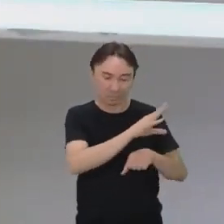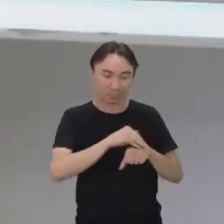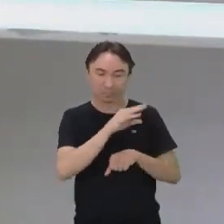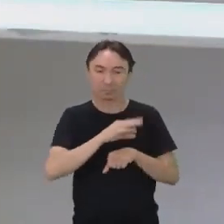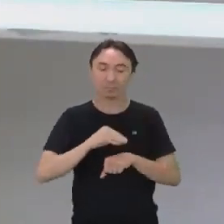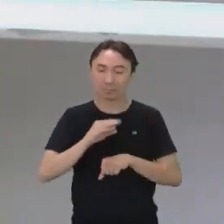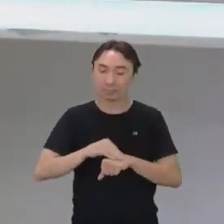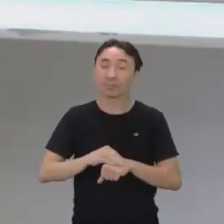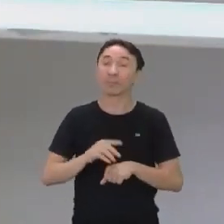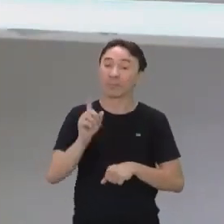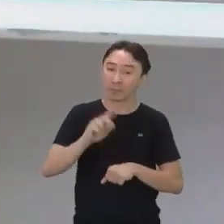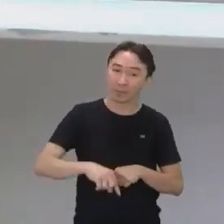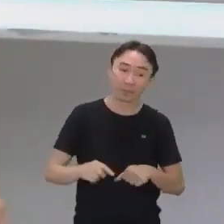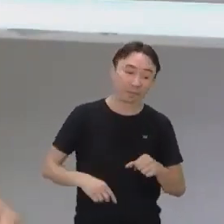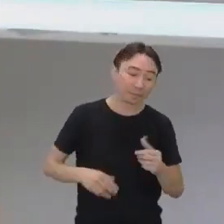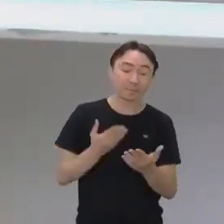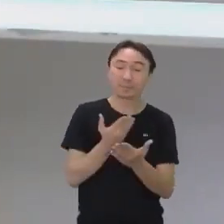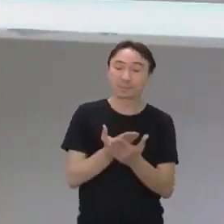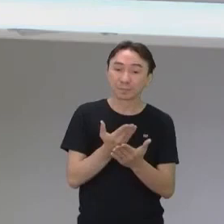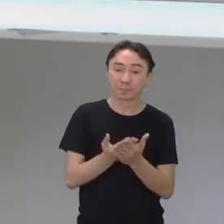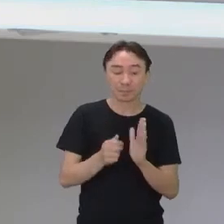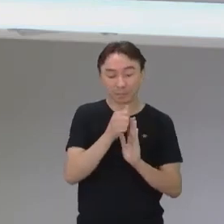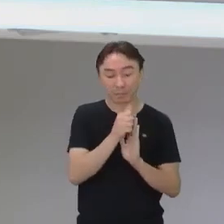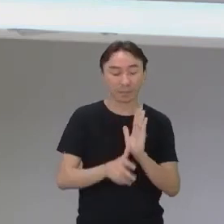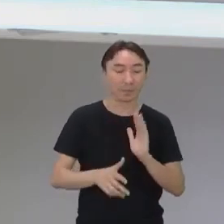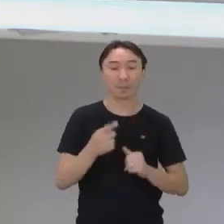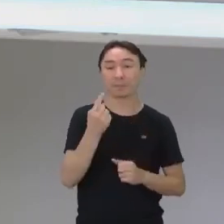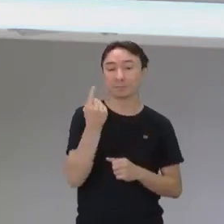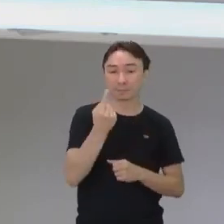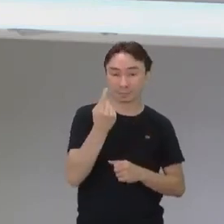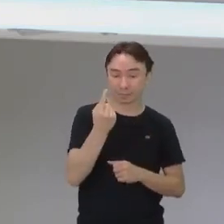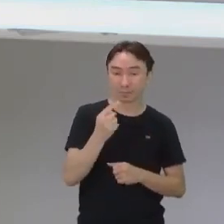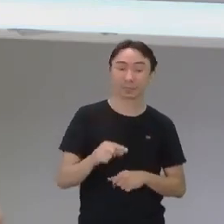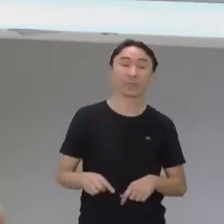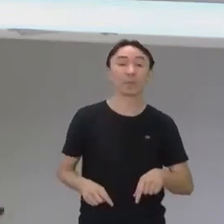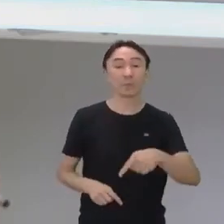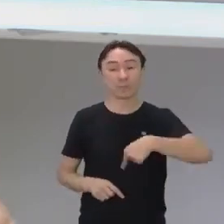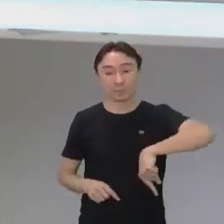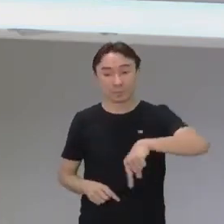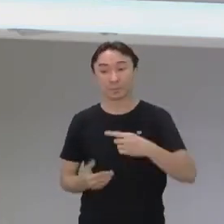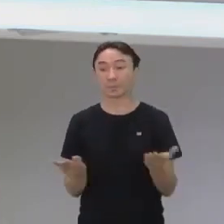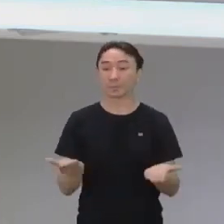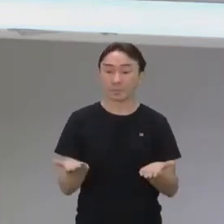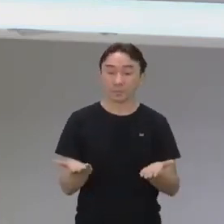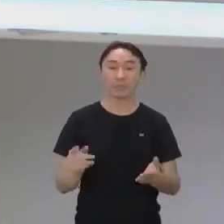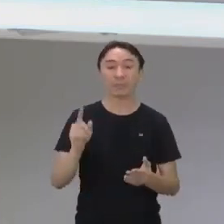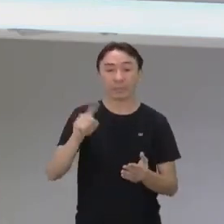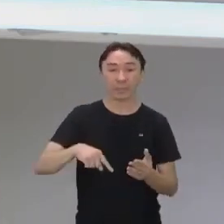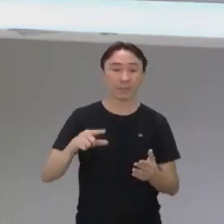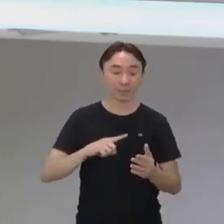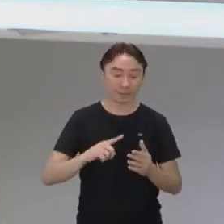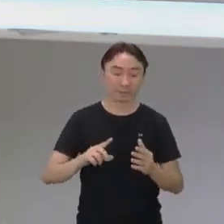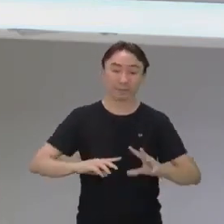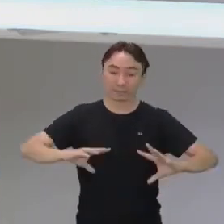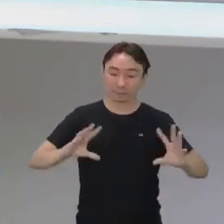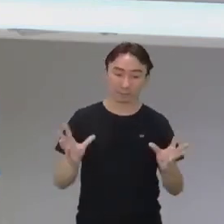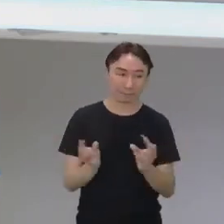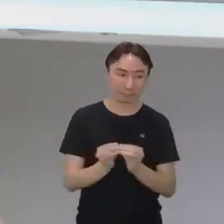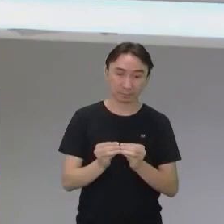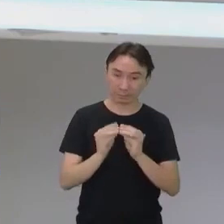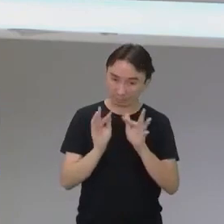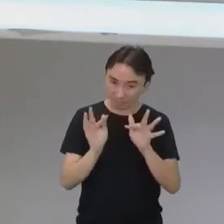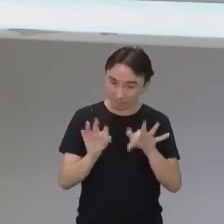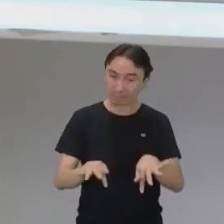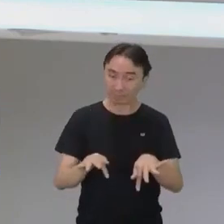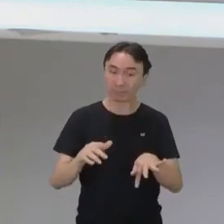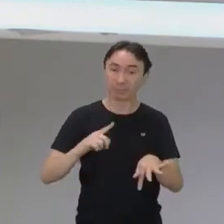atividade 1, que já vamos iniciar então a parte de sistematização, ou seja, essa é a aula 1 do processo de sistematização